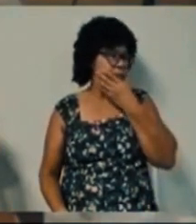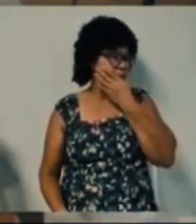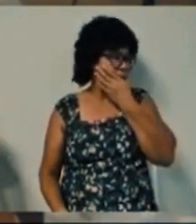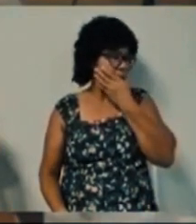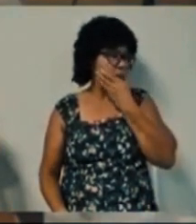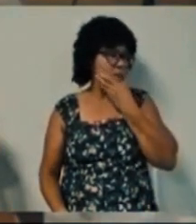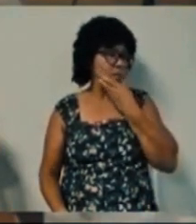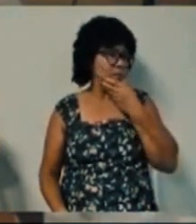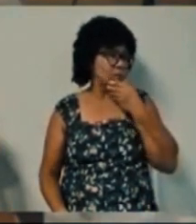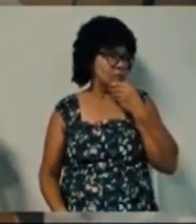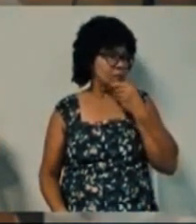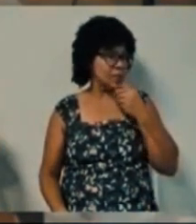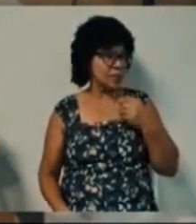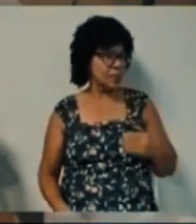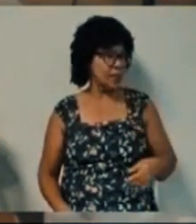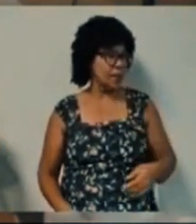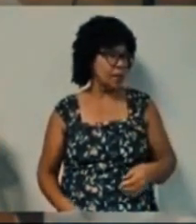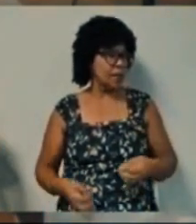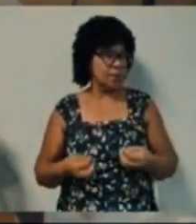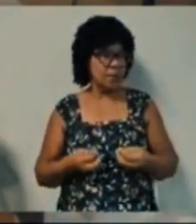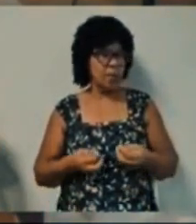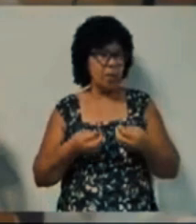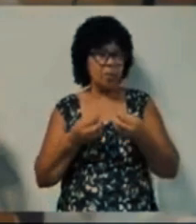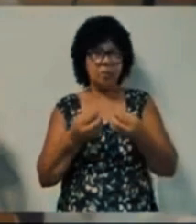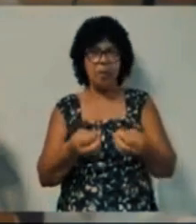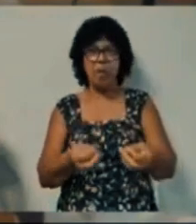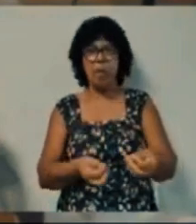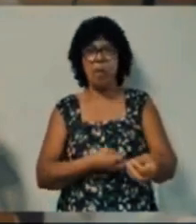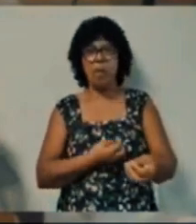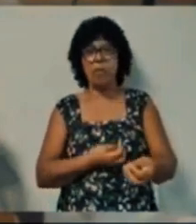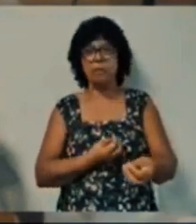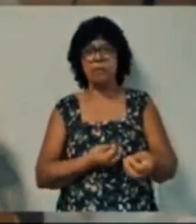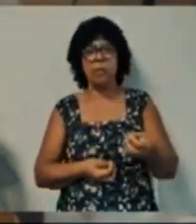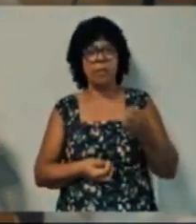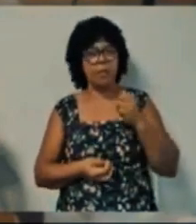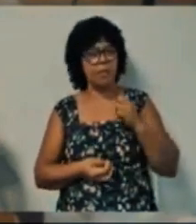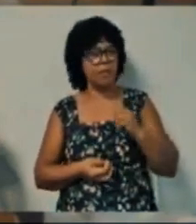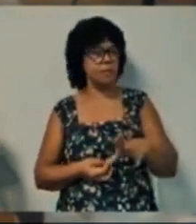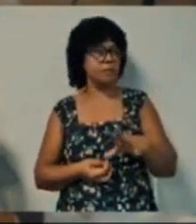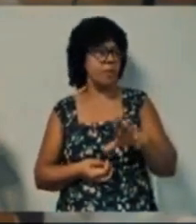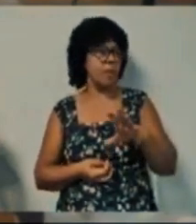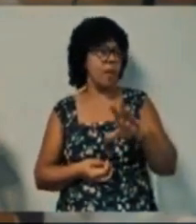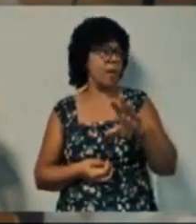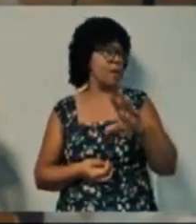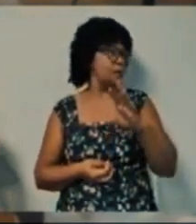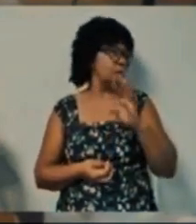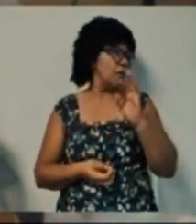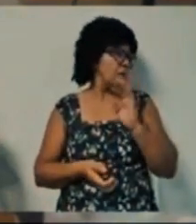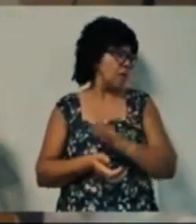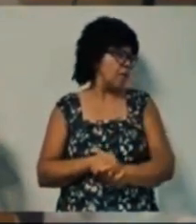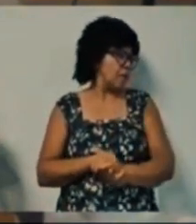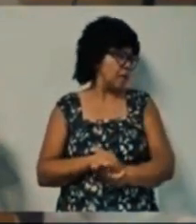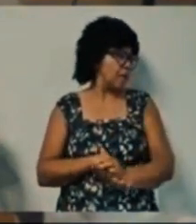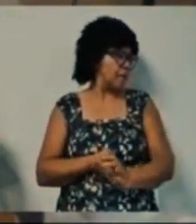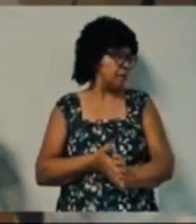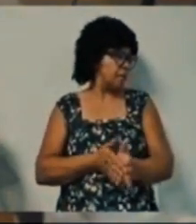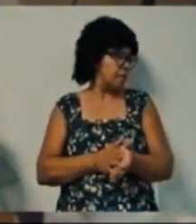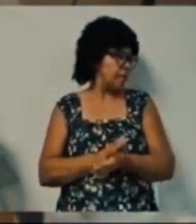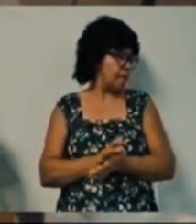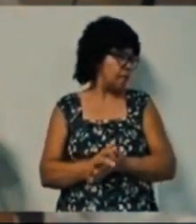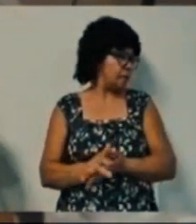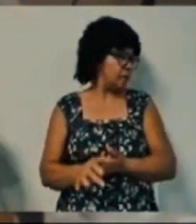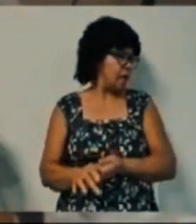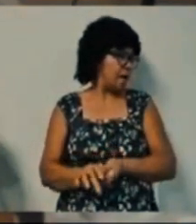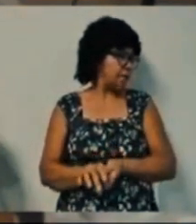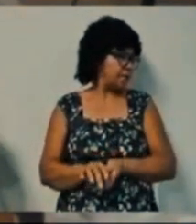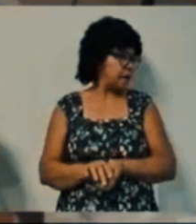fardo pesado que tu carrega, e Ele vai te dar um fardo leve, um jugo suave. Aonde temos